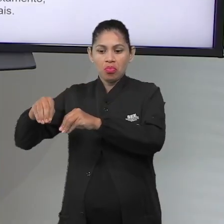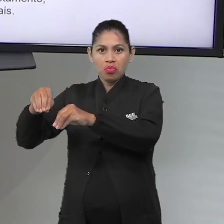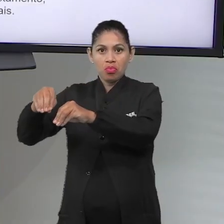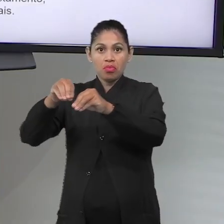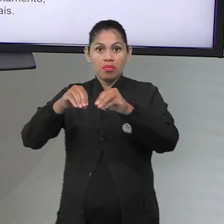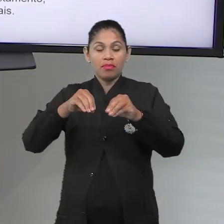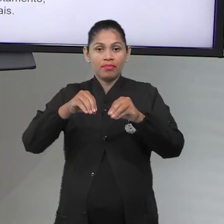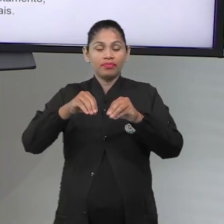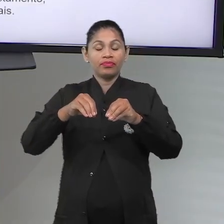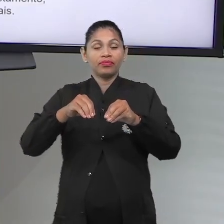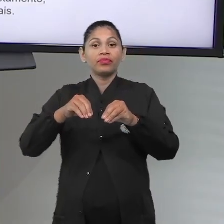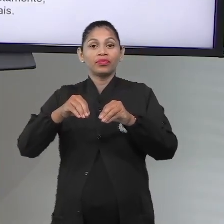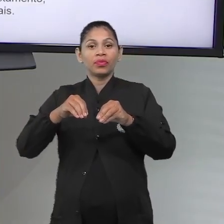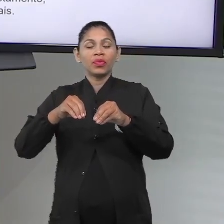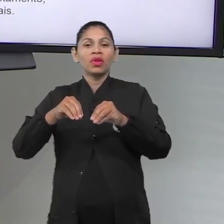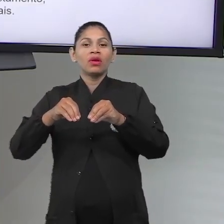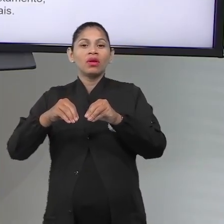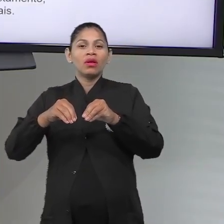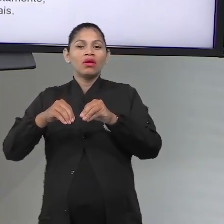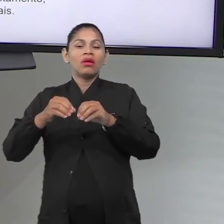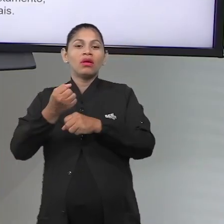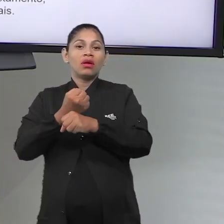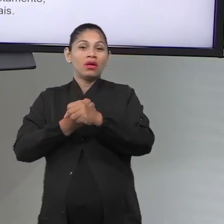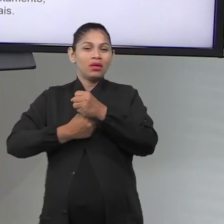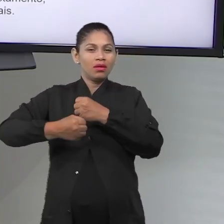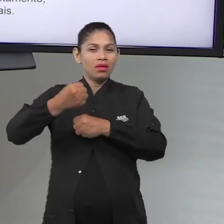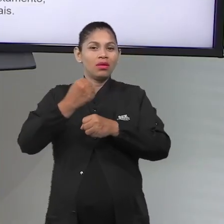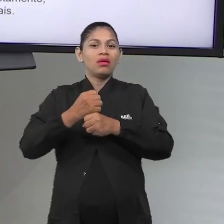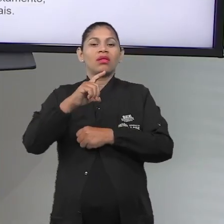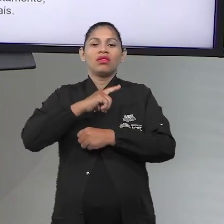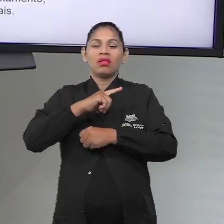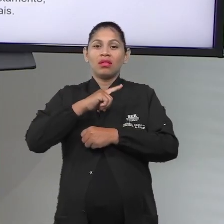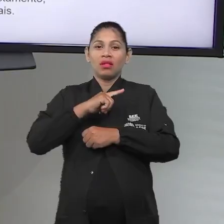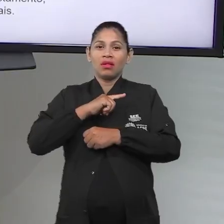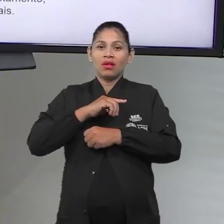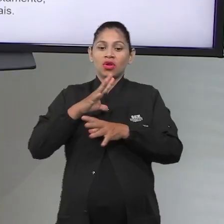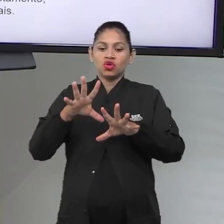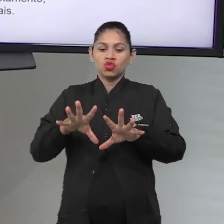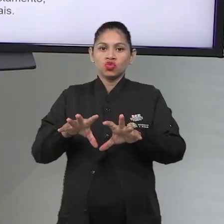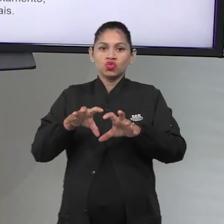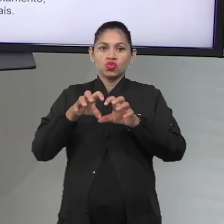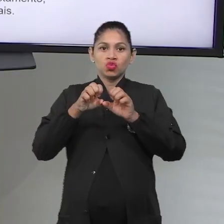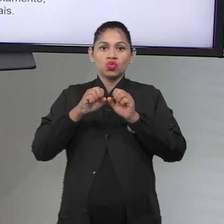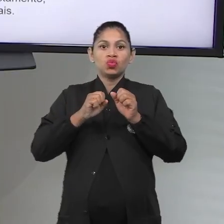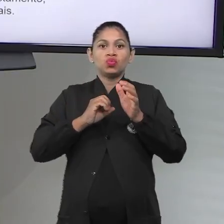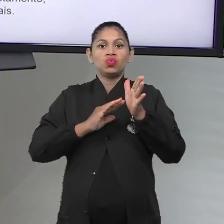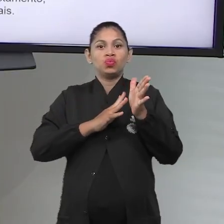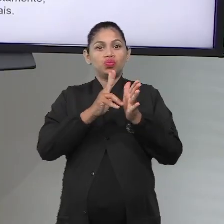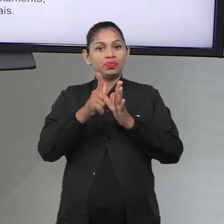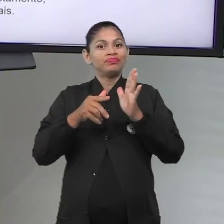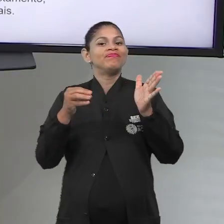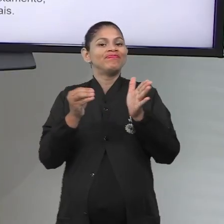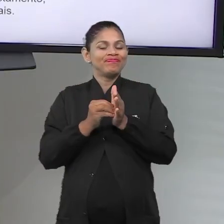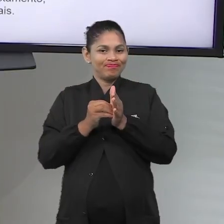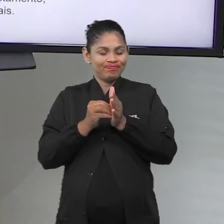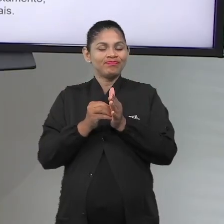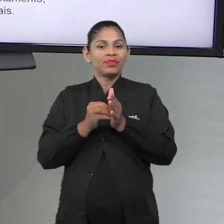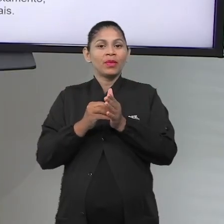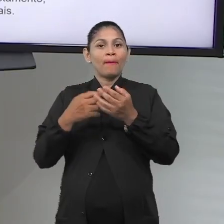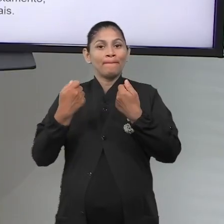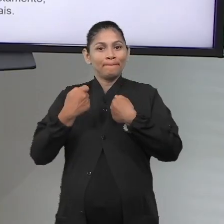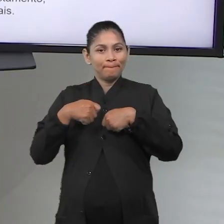Amazônia. E aí a gente tem que pensar que a gente faz o uso da água, mas deve ser feito